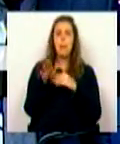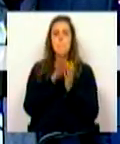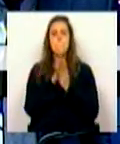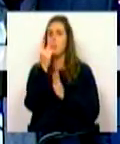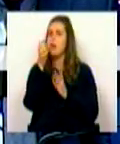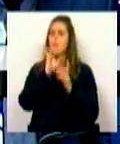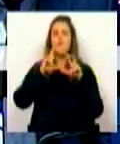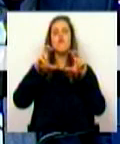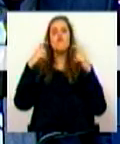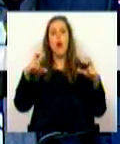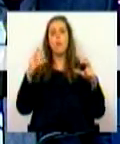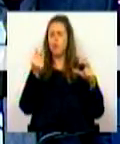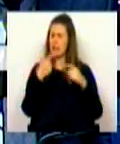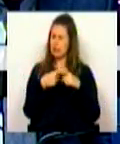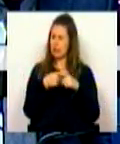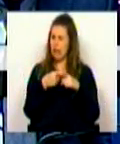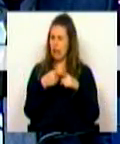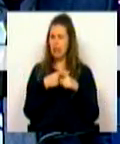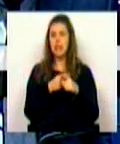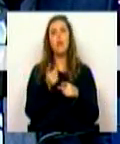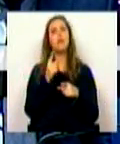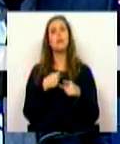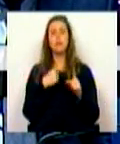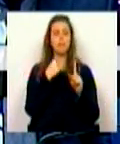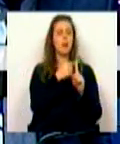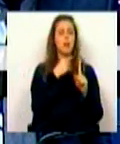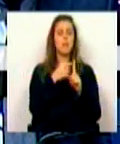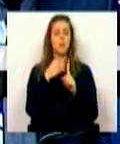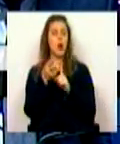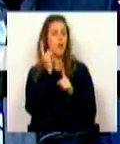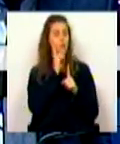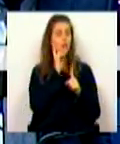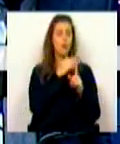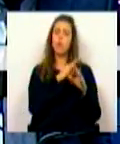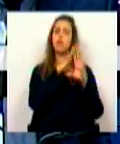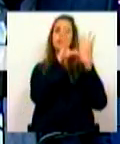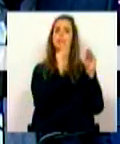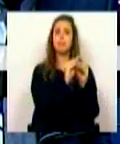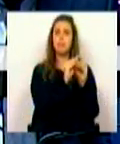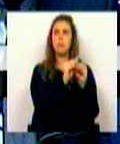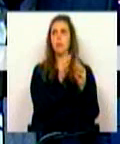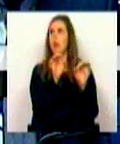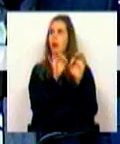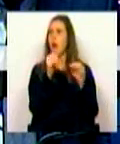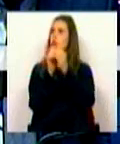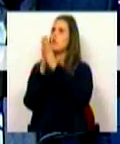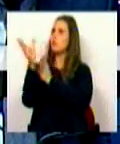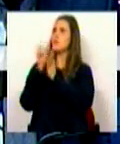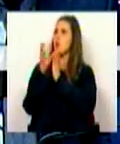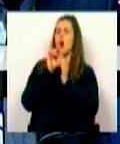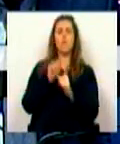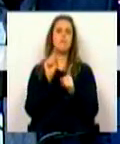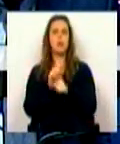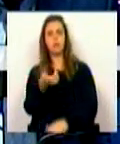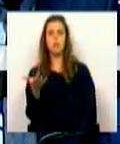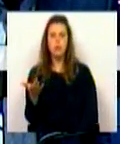uma fórmula que é muito interessante, que é a soma dos montantes absolutos, como se todos recebêssemos o mesmo.